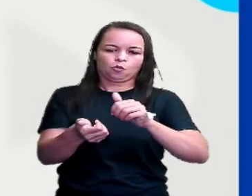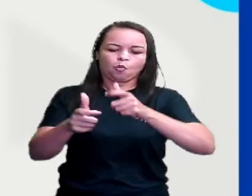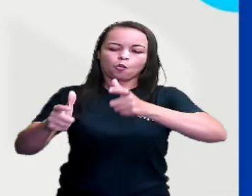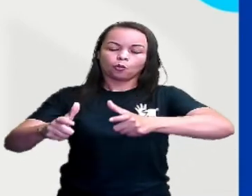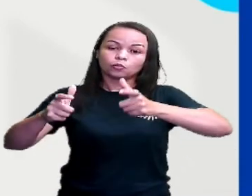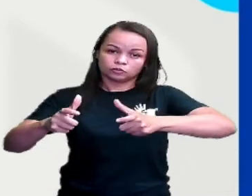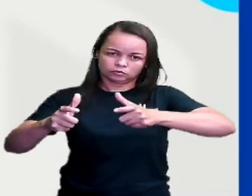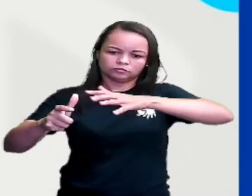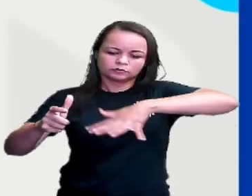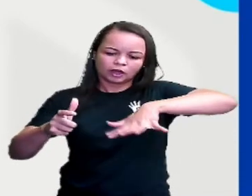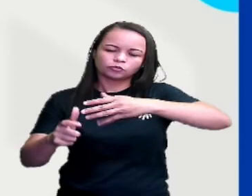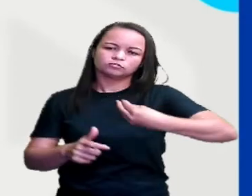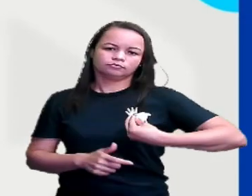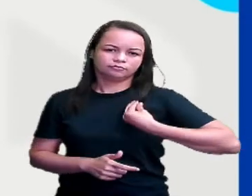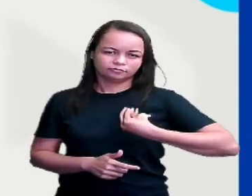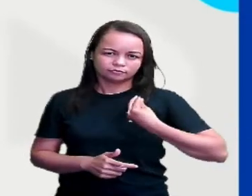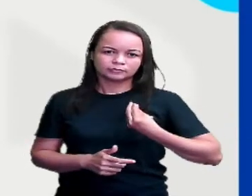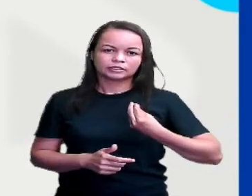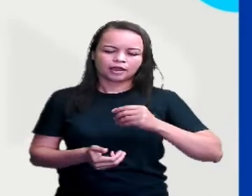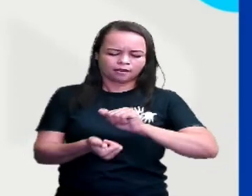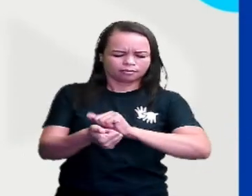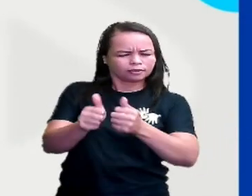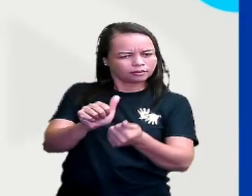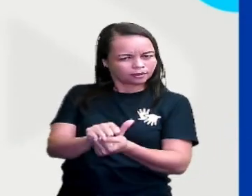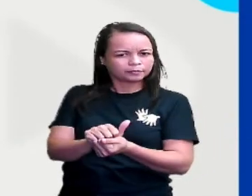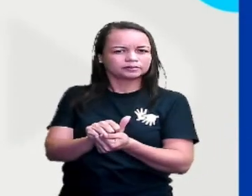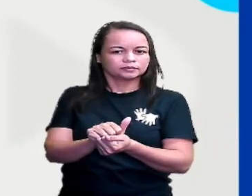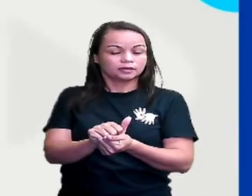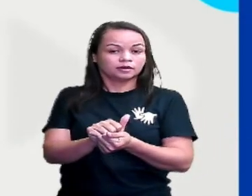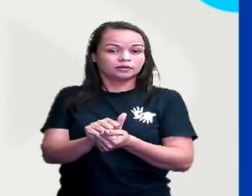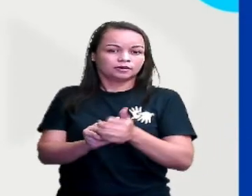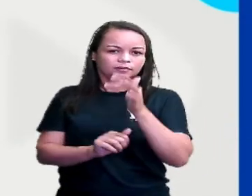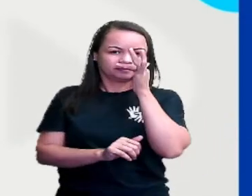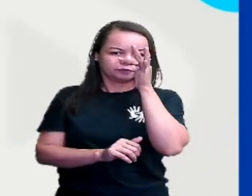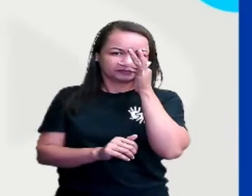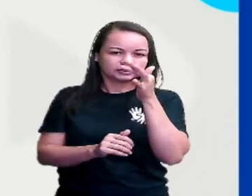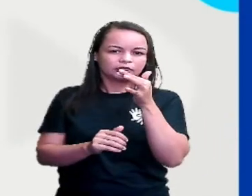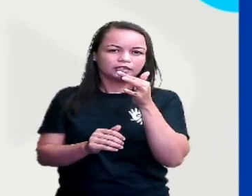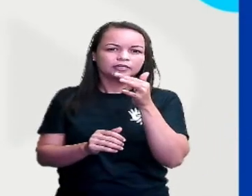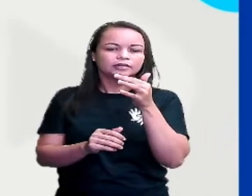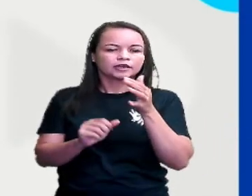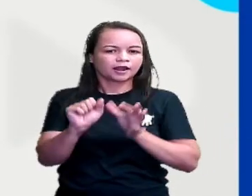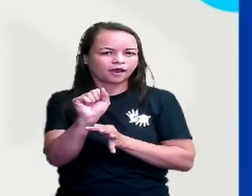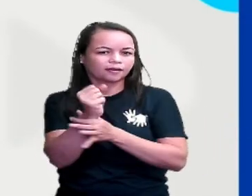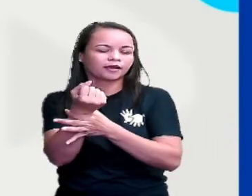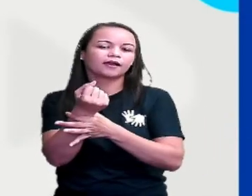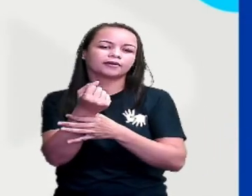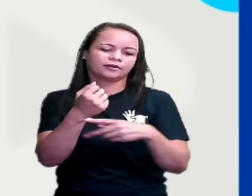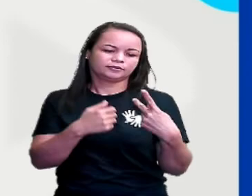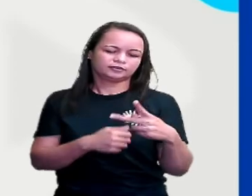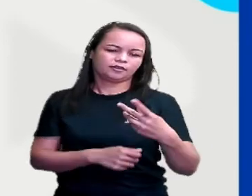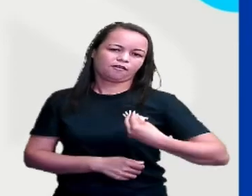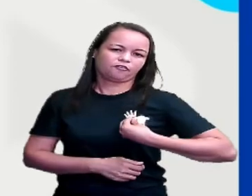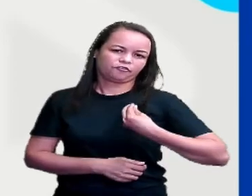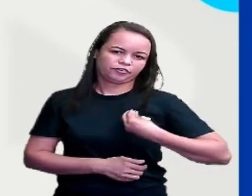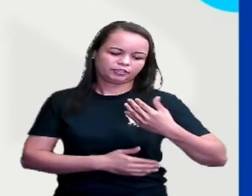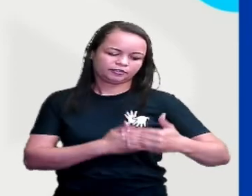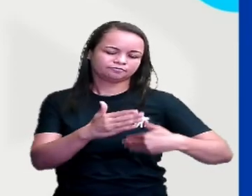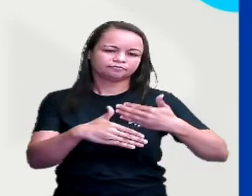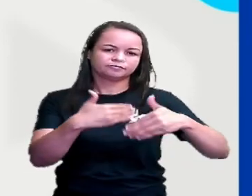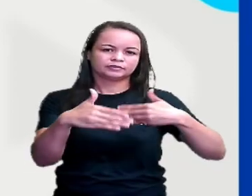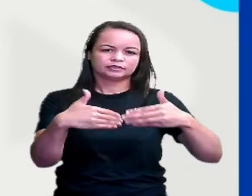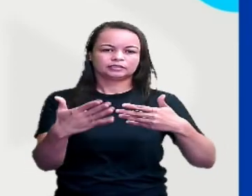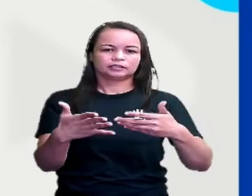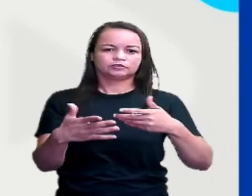o ambiente que ela vive, ela vai se adaptar e então vai conseguir garantir a sua sobrevivência